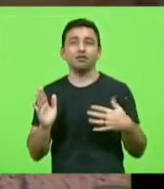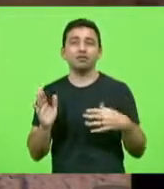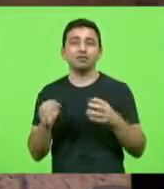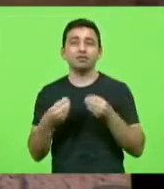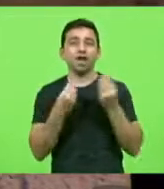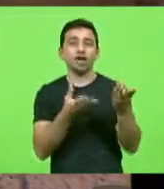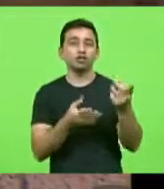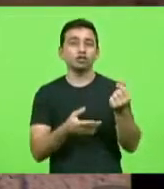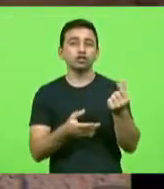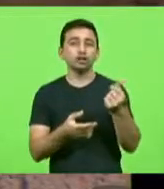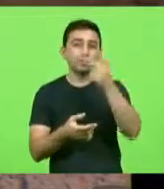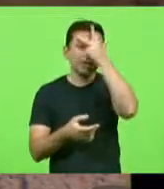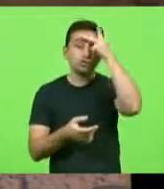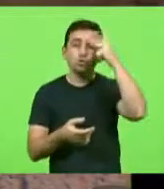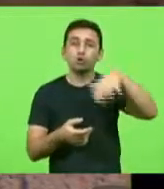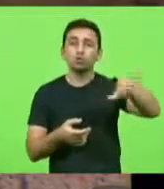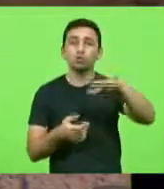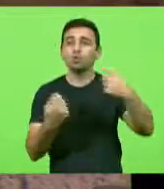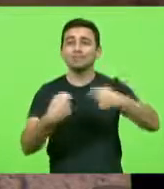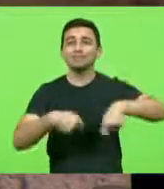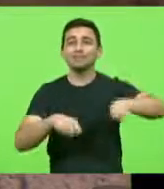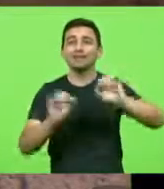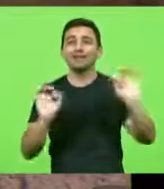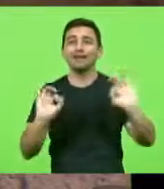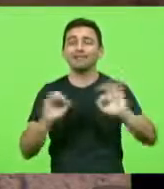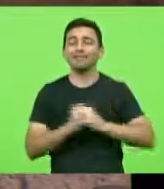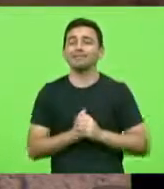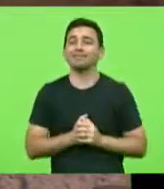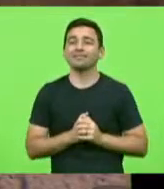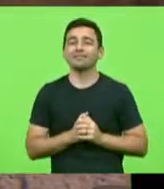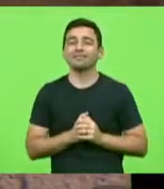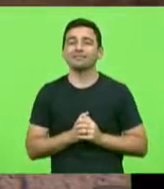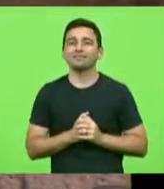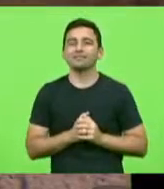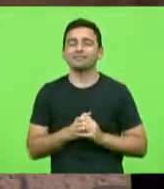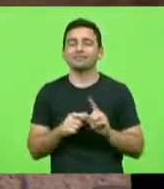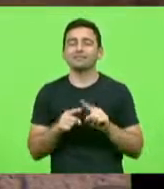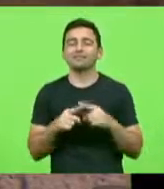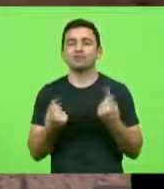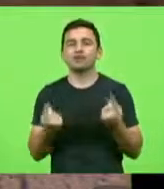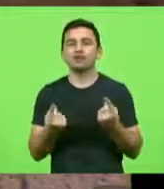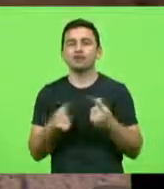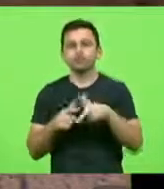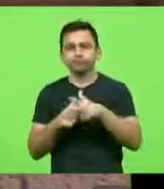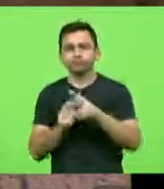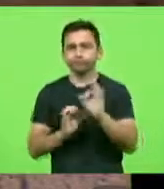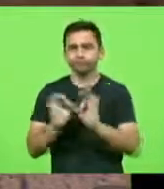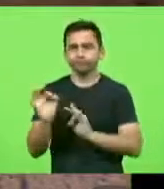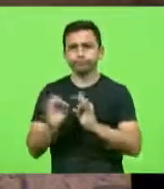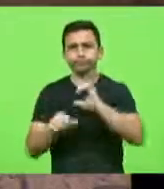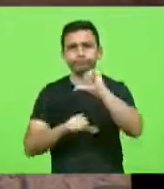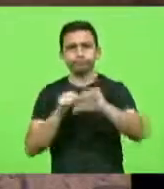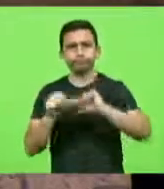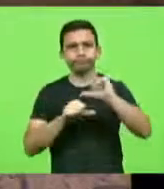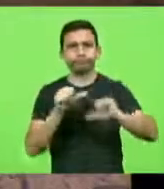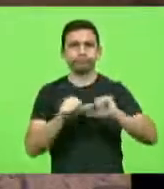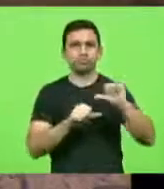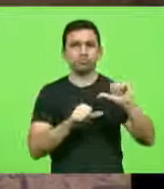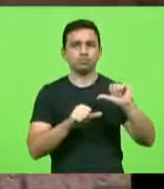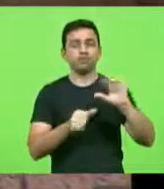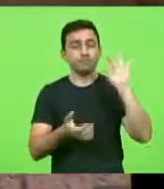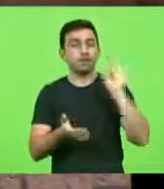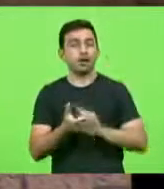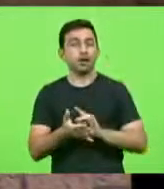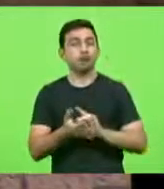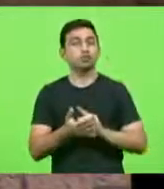quem não precisa. E nós colocamos essa, fizemos todas essas correções para que, de fato, o dinheiro